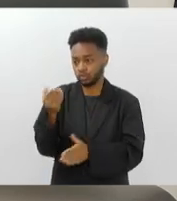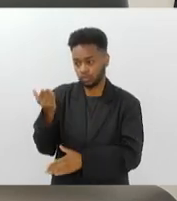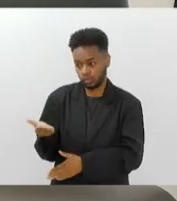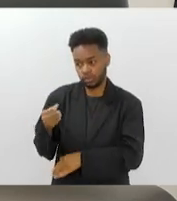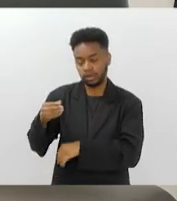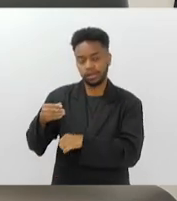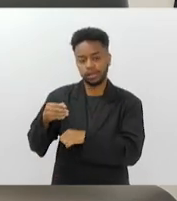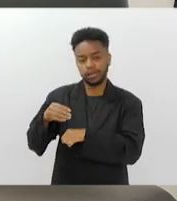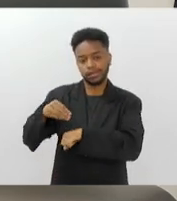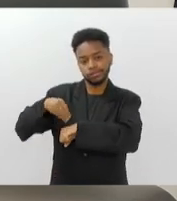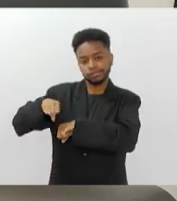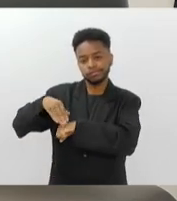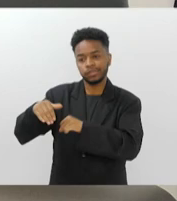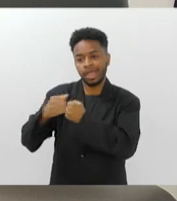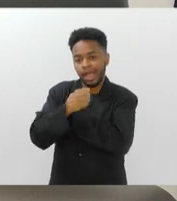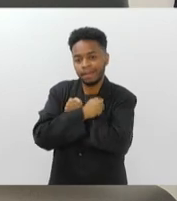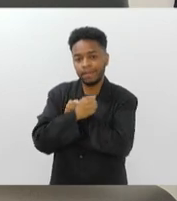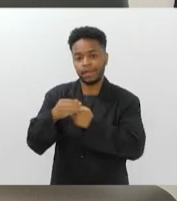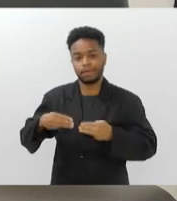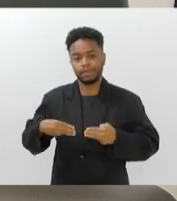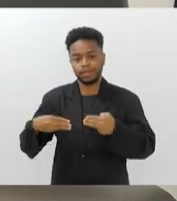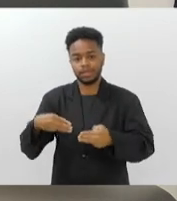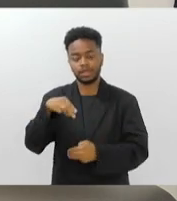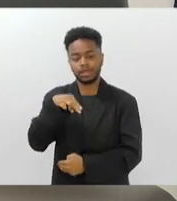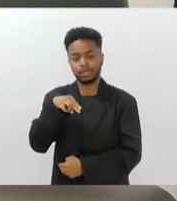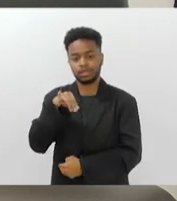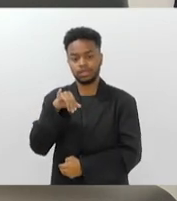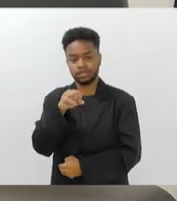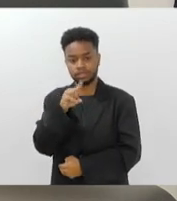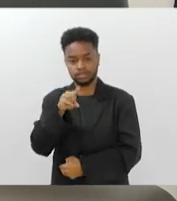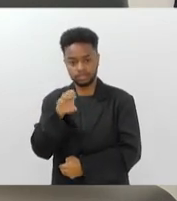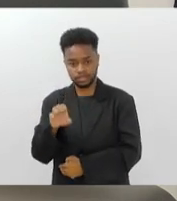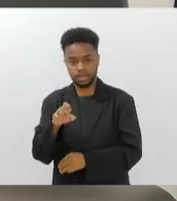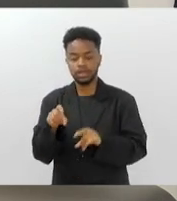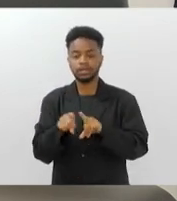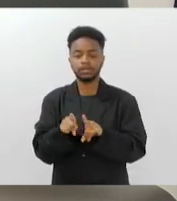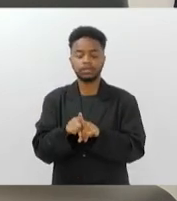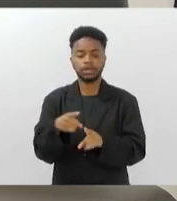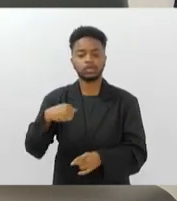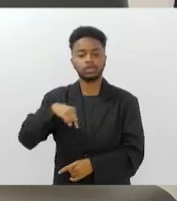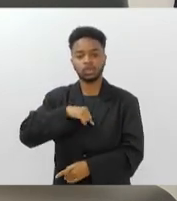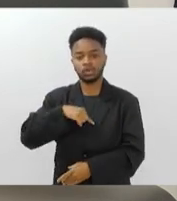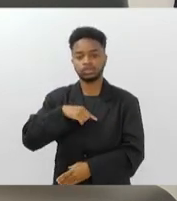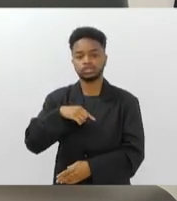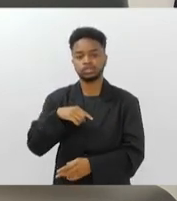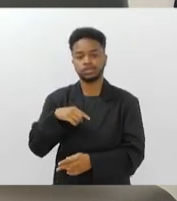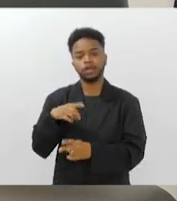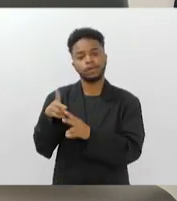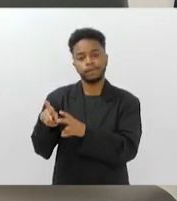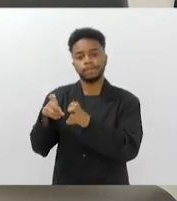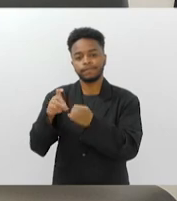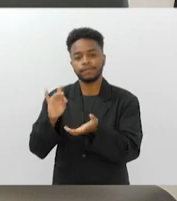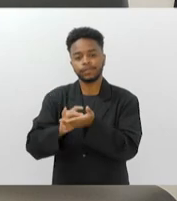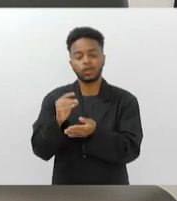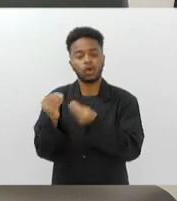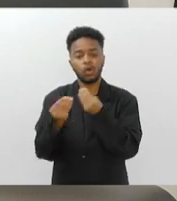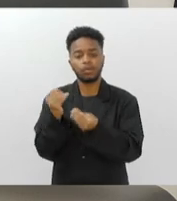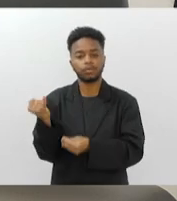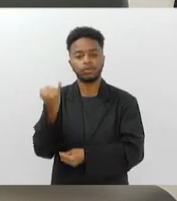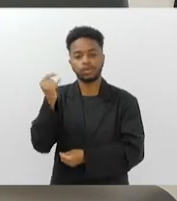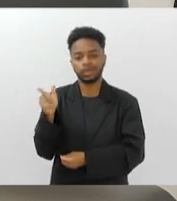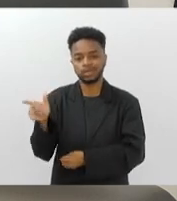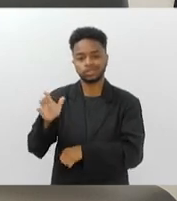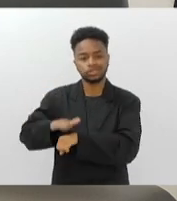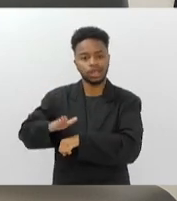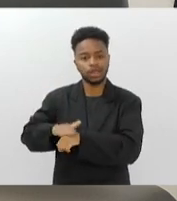o nosso abraço para pra ministra nízia eh nós reconhecemos a importância da atuação